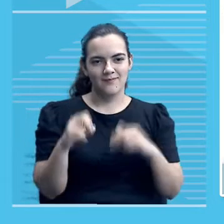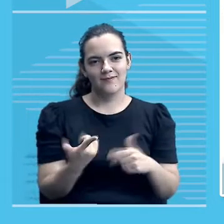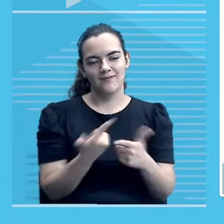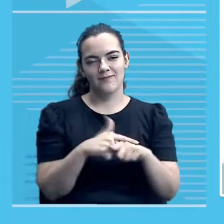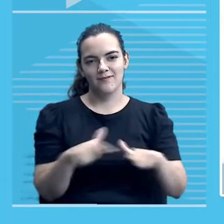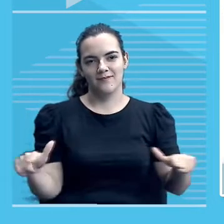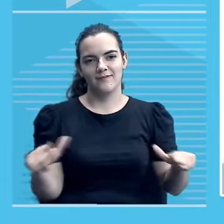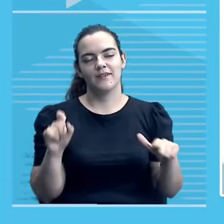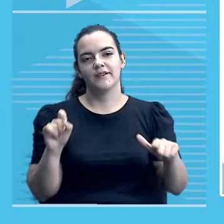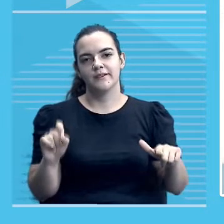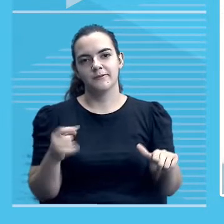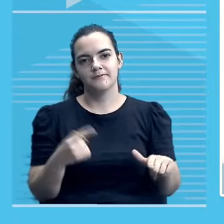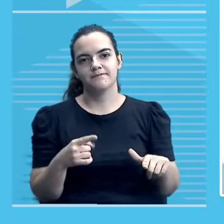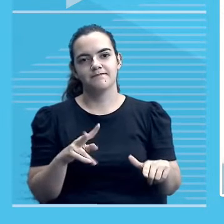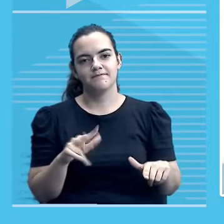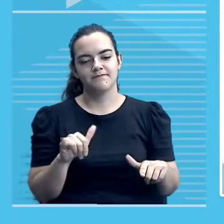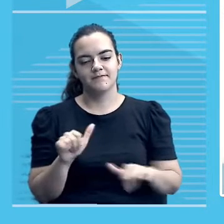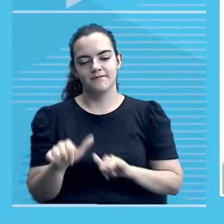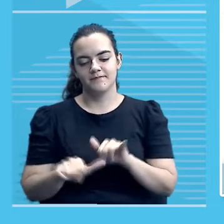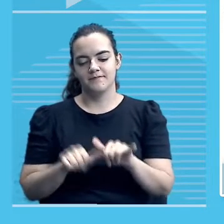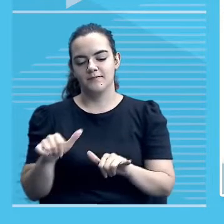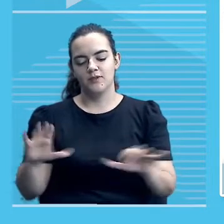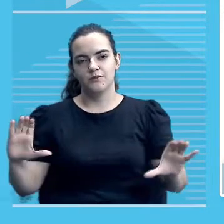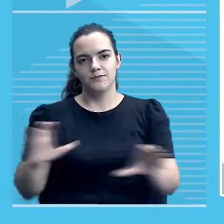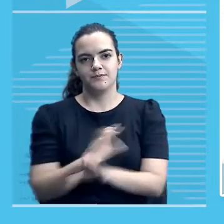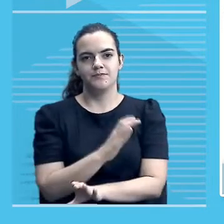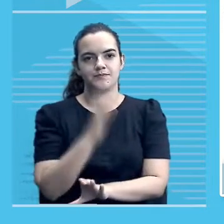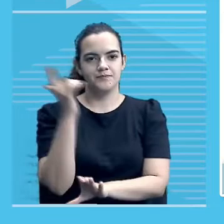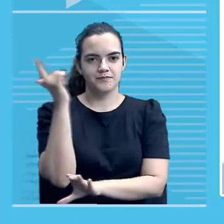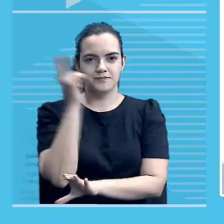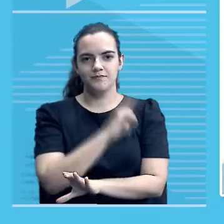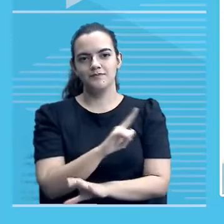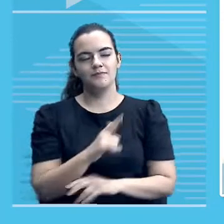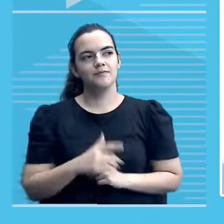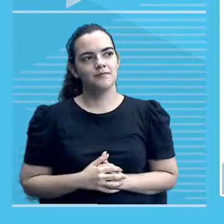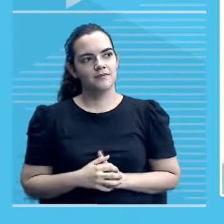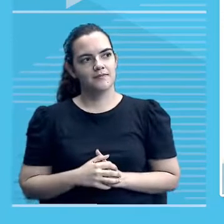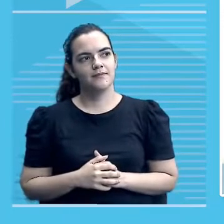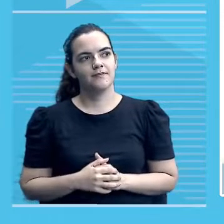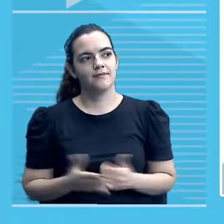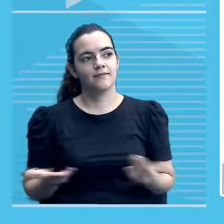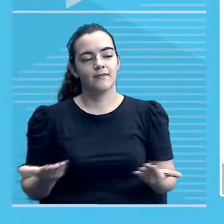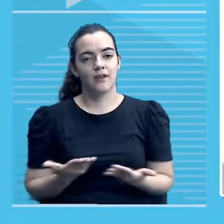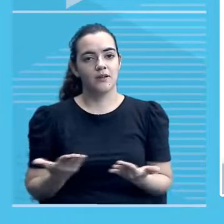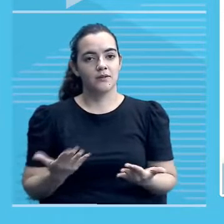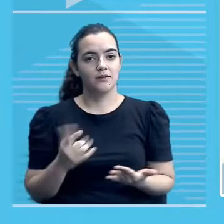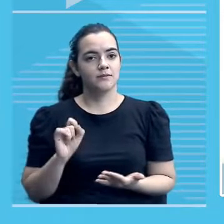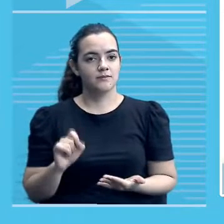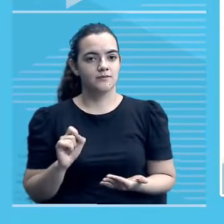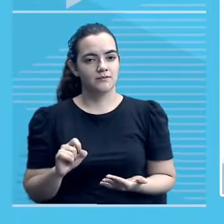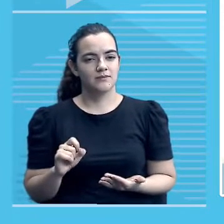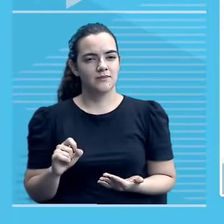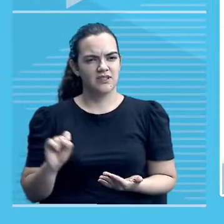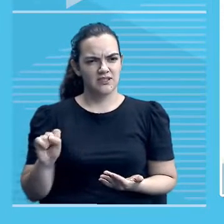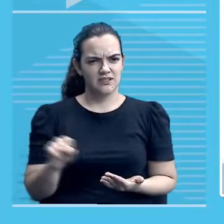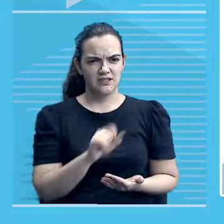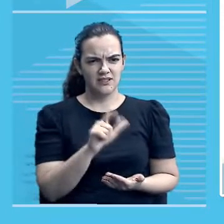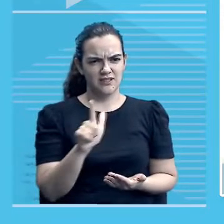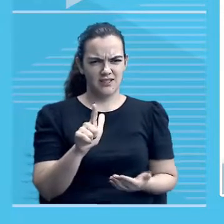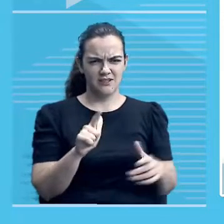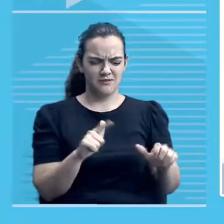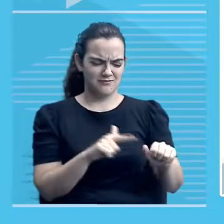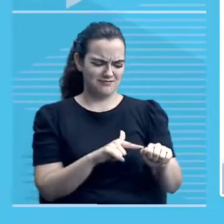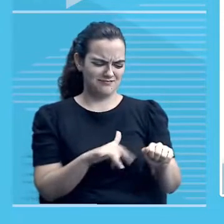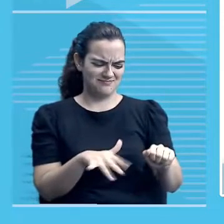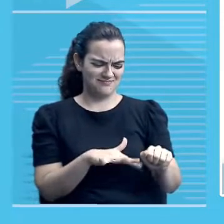uma reação de neutralização total. Muito bem. Olha o sal aí, ó, sal ácido. Professor, como é que é